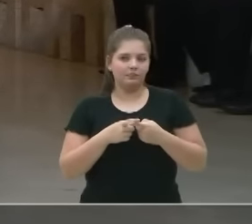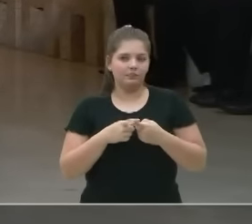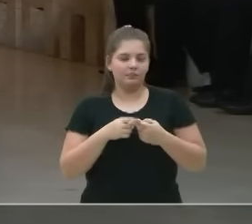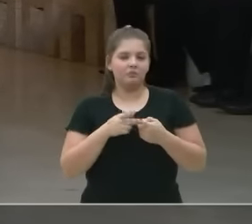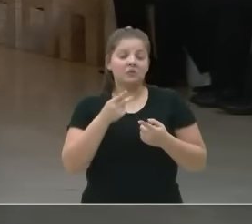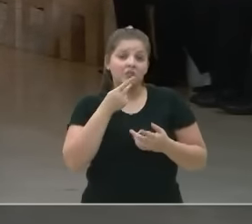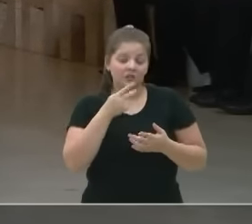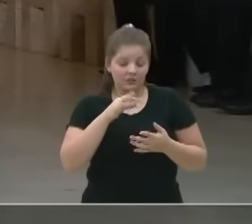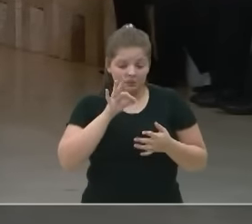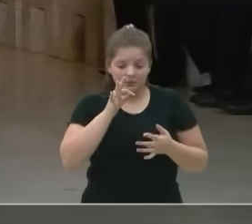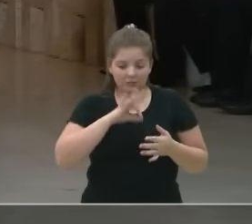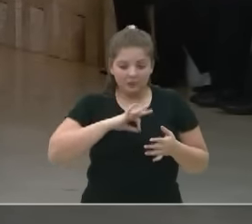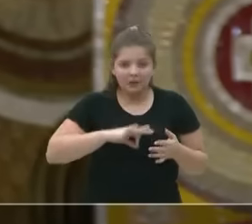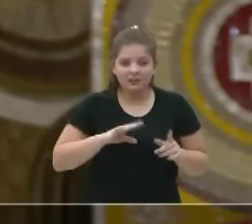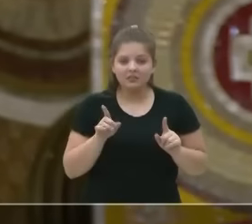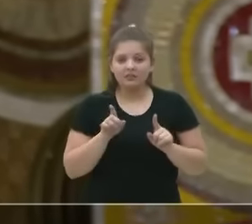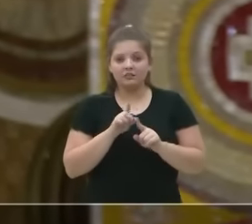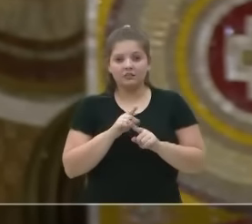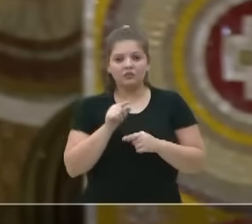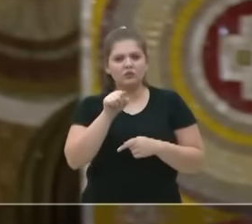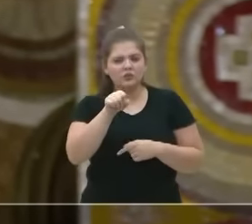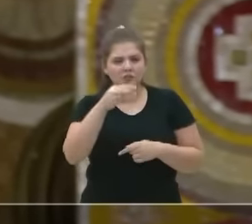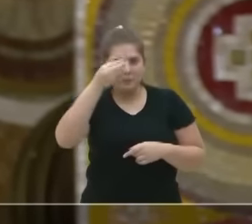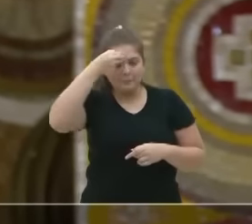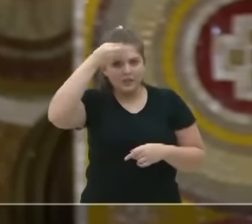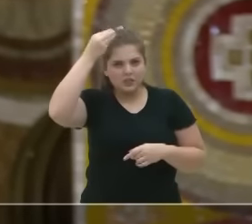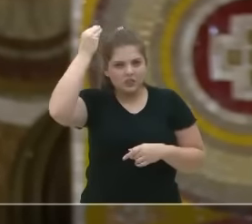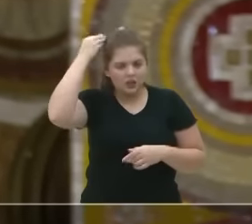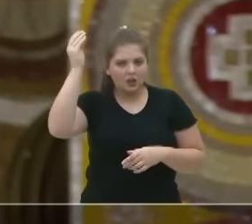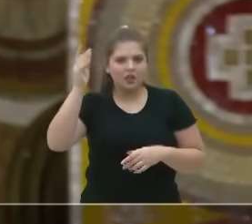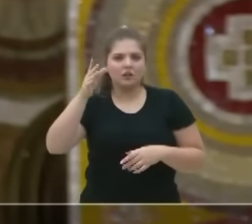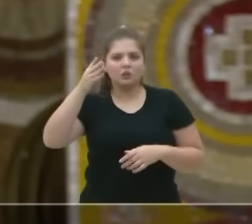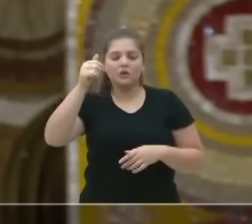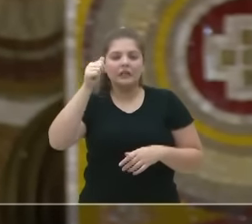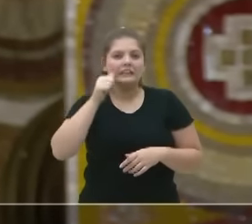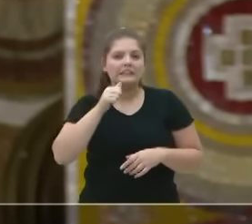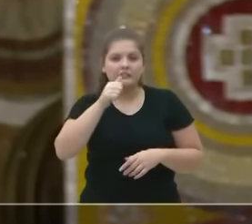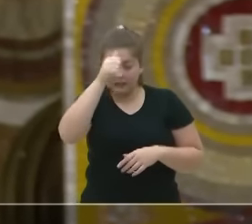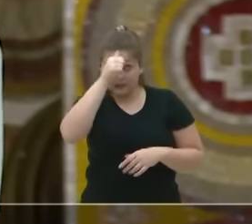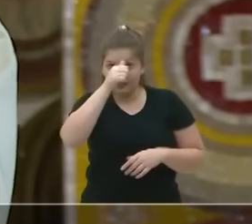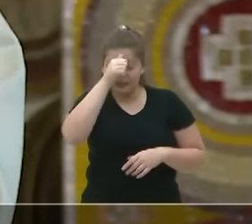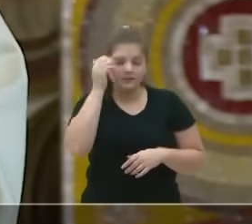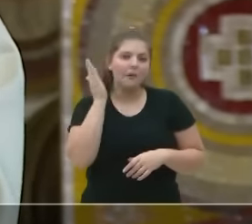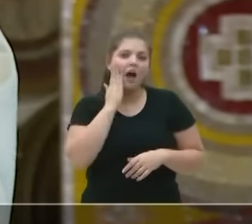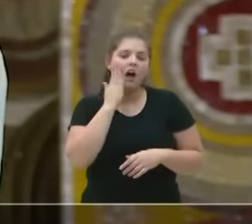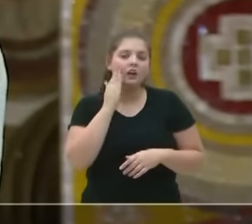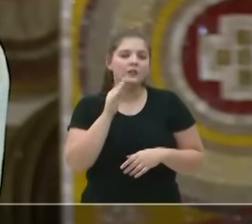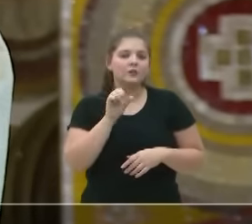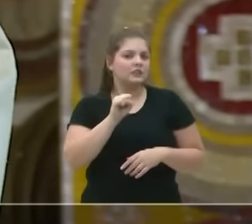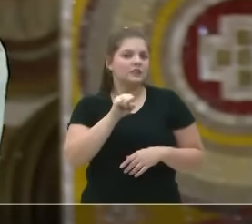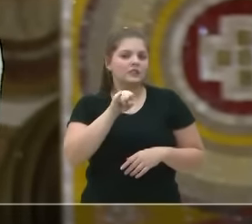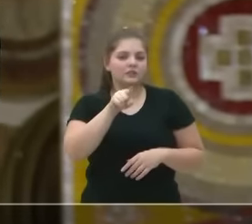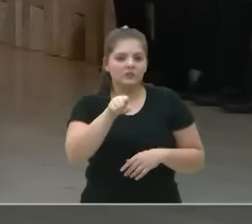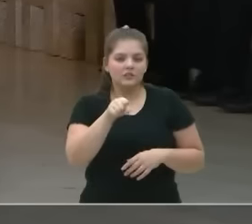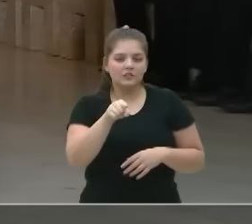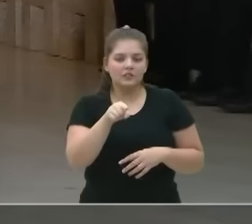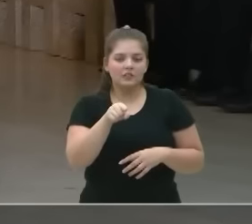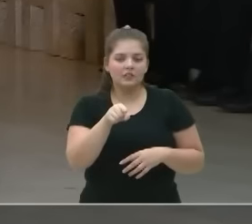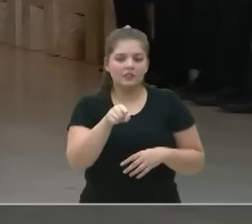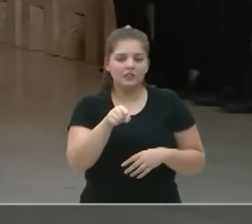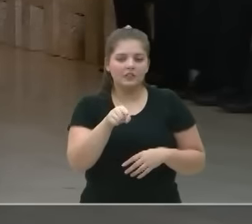viu? Você é batizado, crismado. Se você pegar